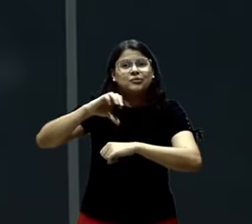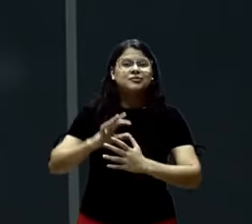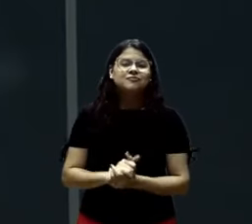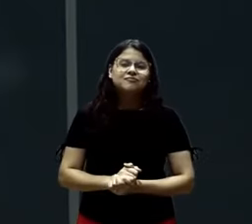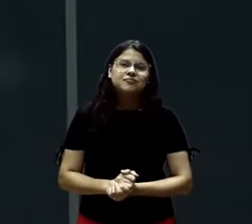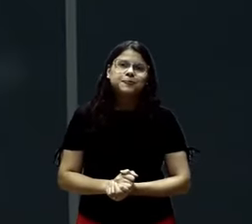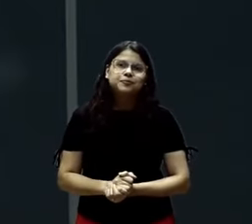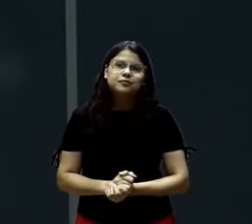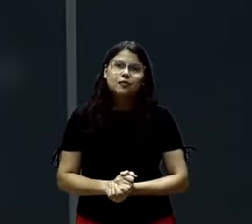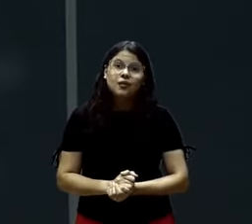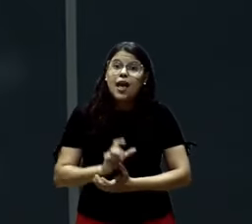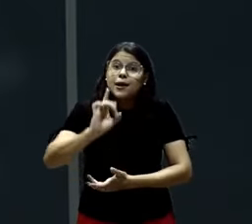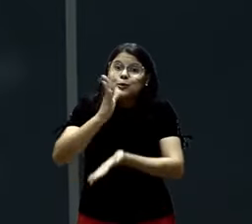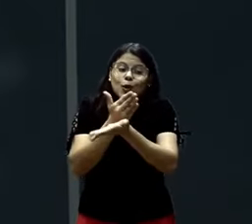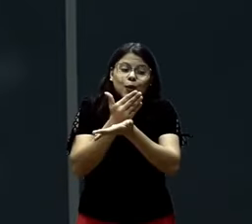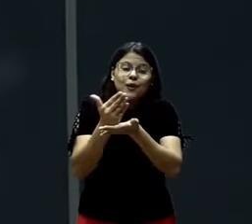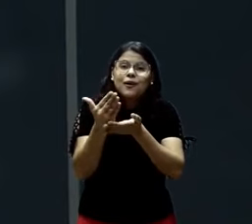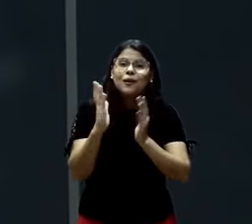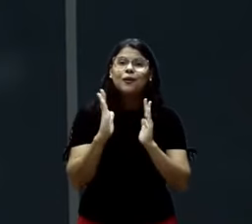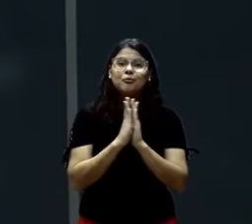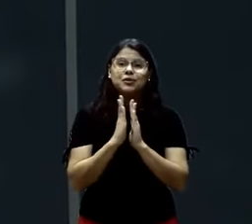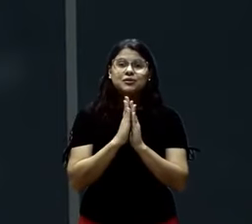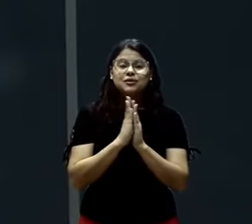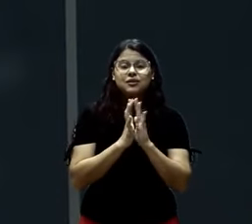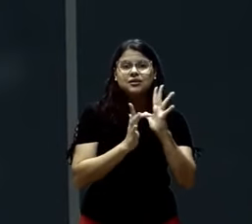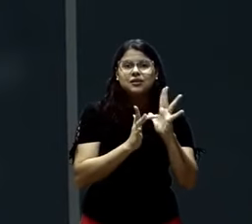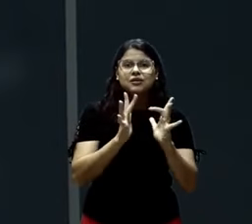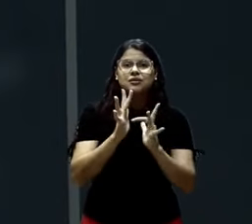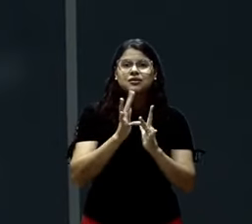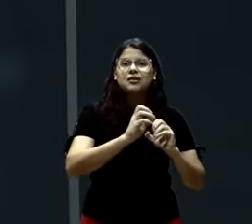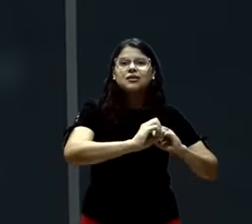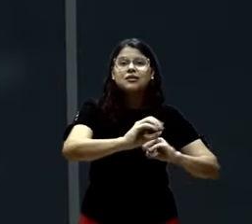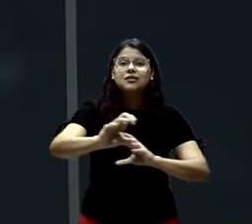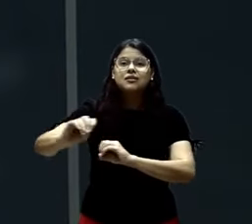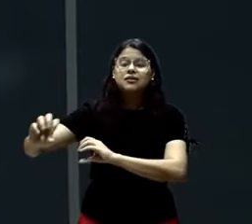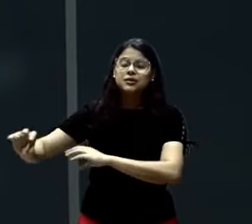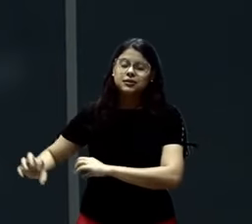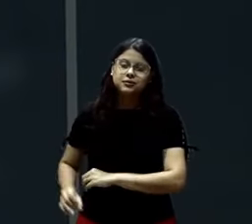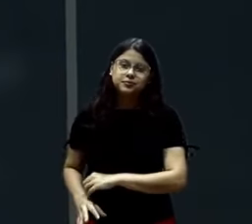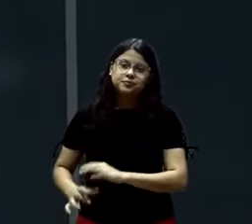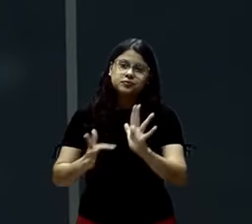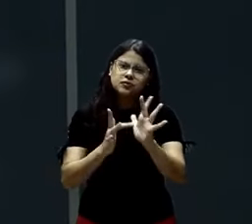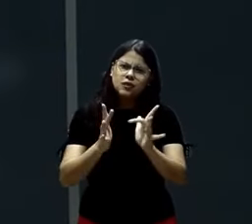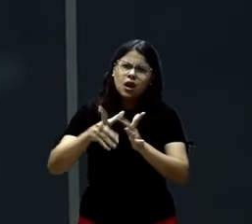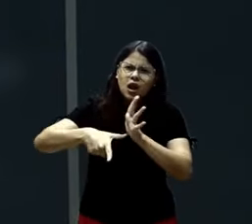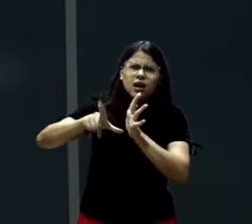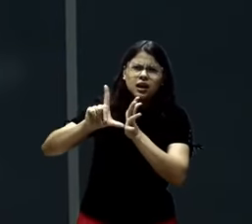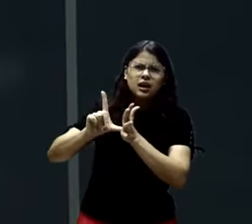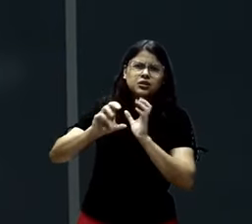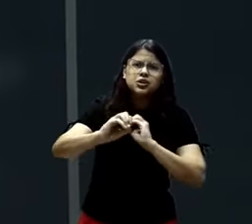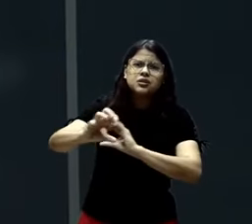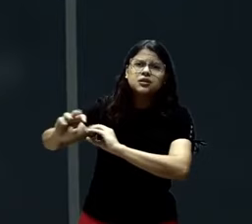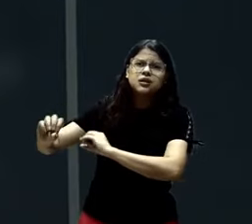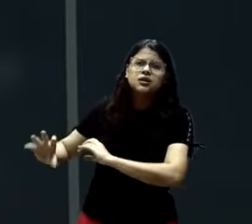Esse é o início da oração que Jesus ensina. Antes ele alerta o seguinte: